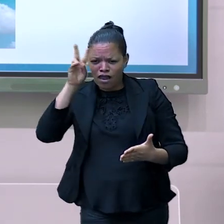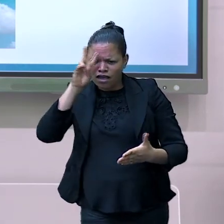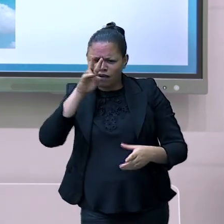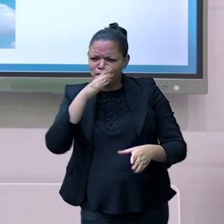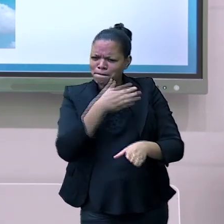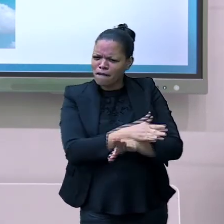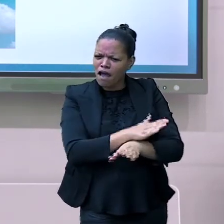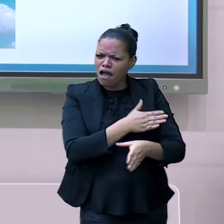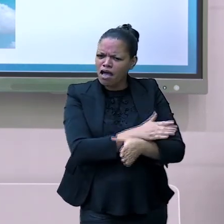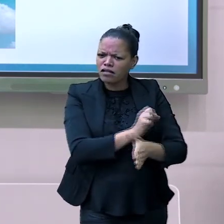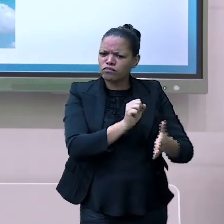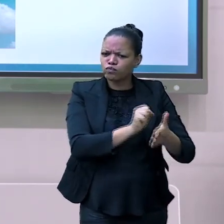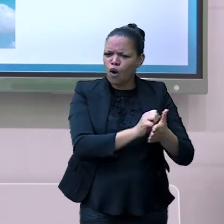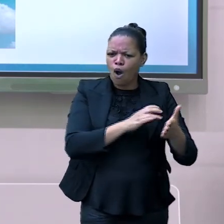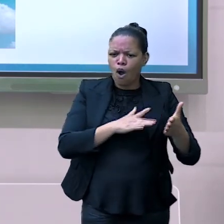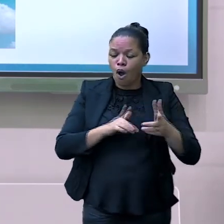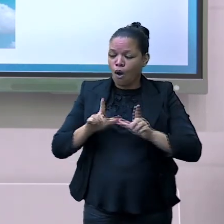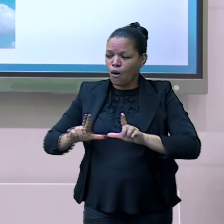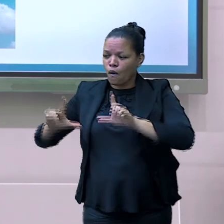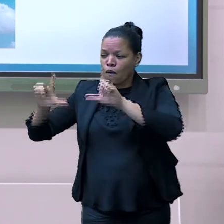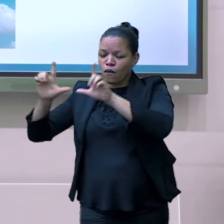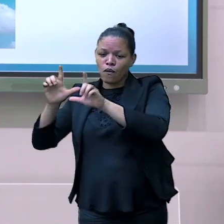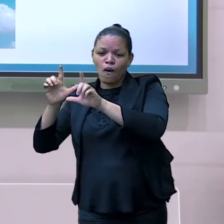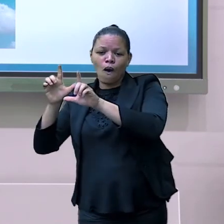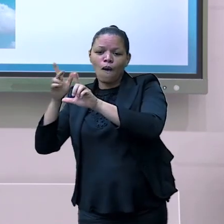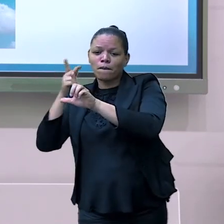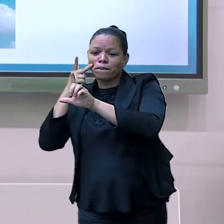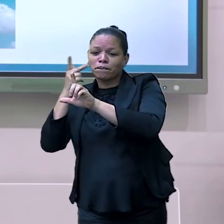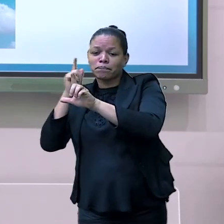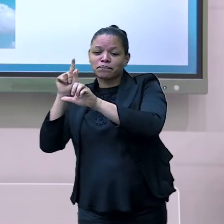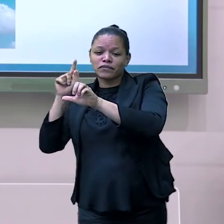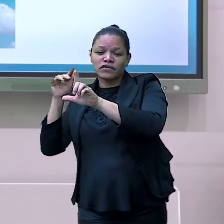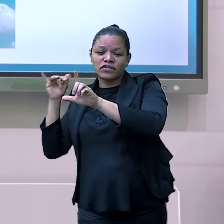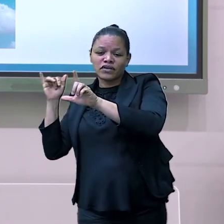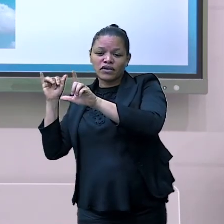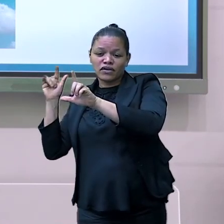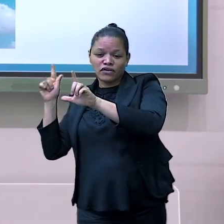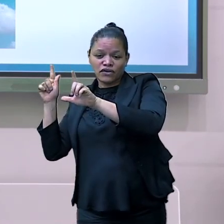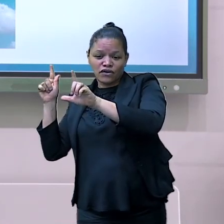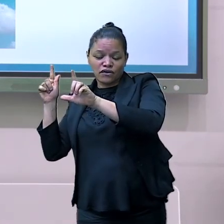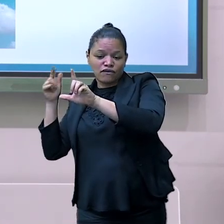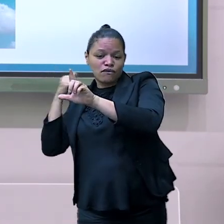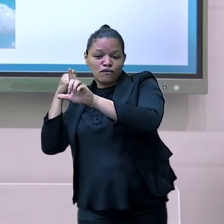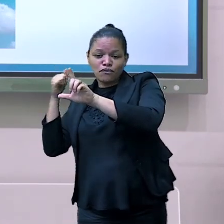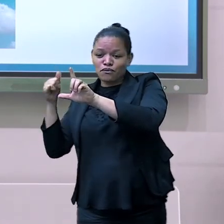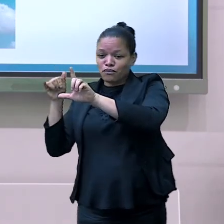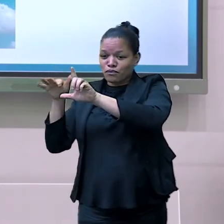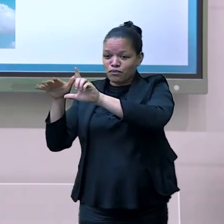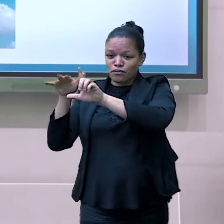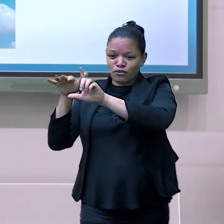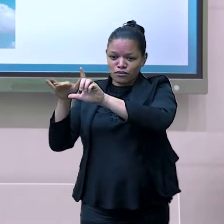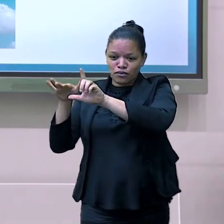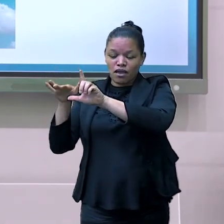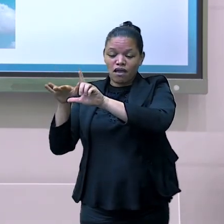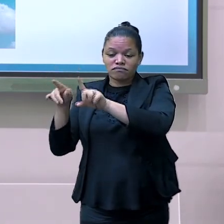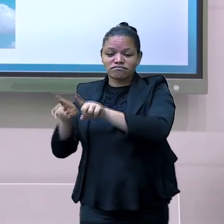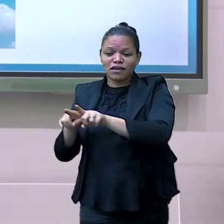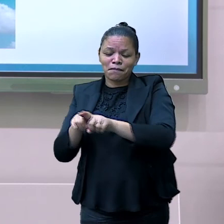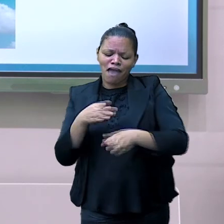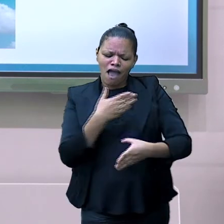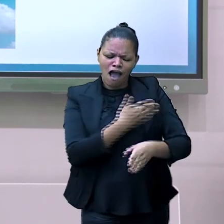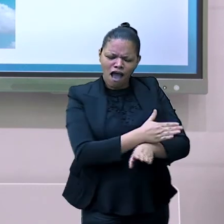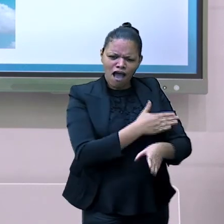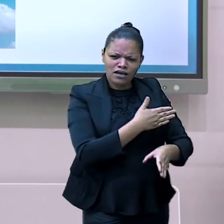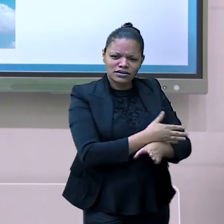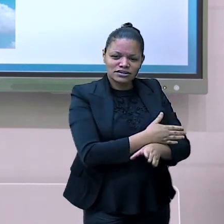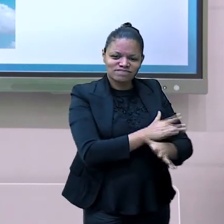atividades na plataforma SMED-GV, aponte a câmera do seu celular na imagem que aparece no canto da tela. Acesse nossas